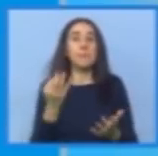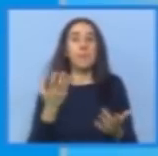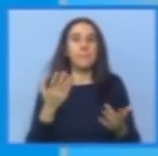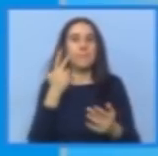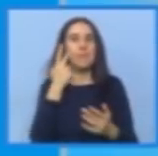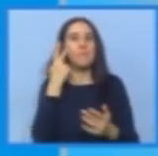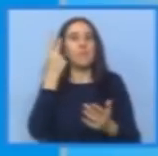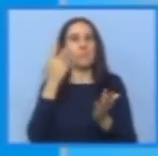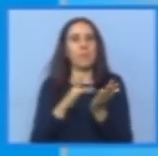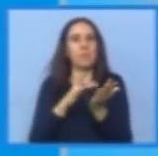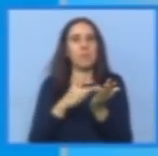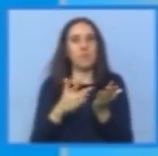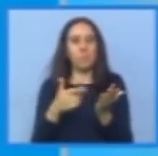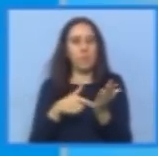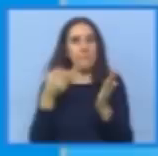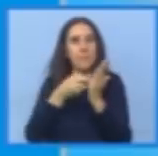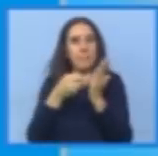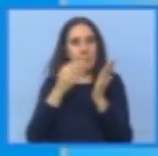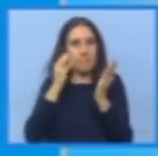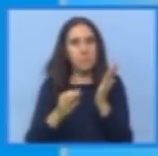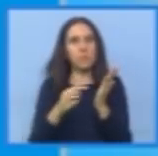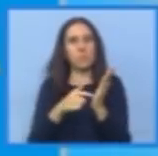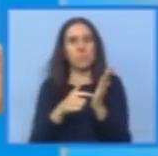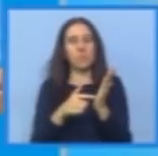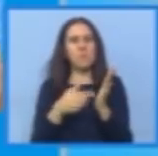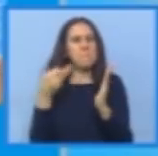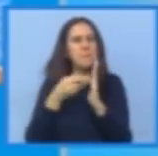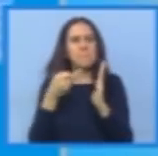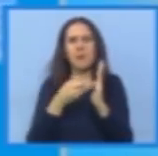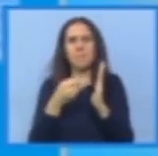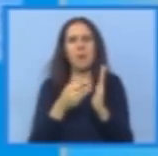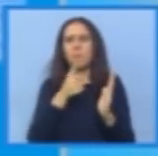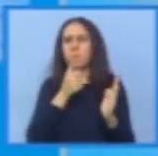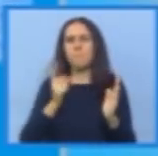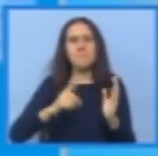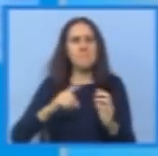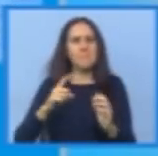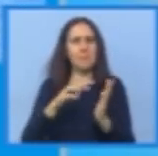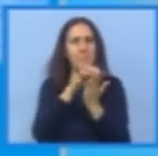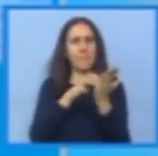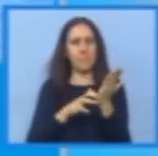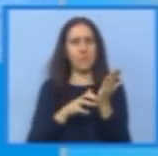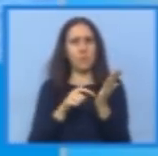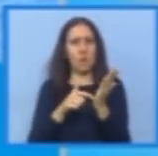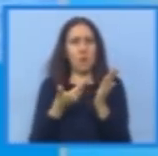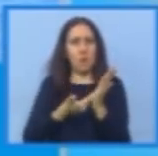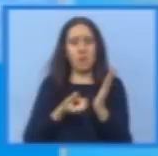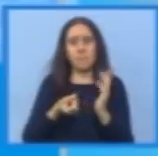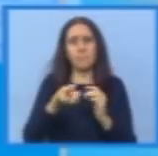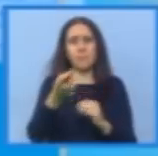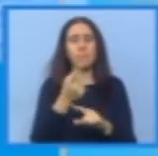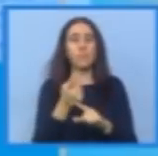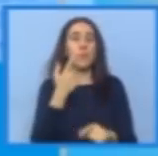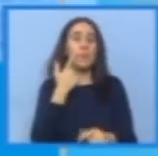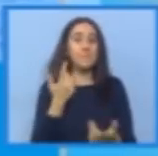vivo, porque aquilo eles usavam mesmo, eles usaram e abusaram do texto muitas vezes, porque era,